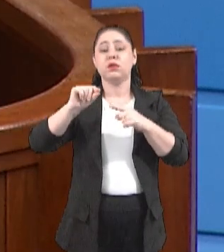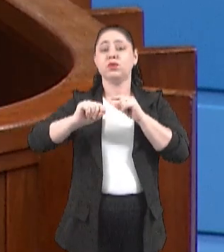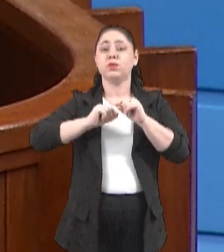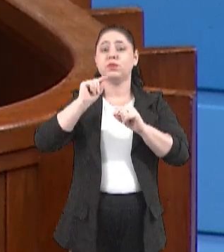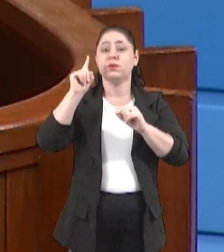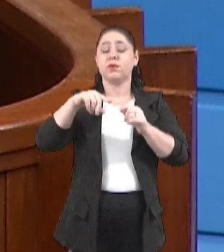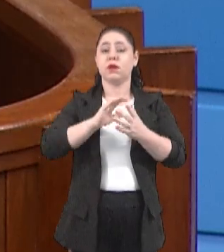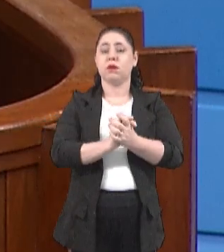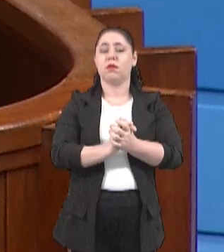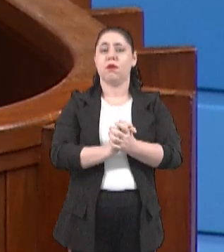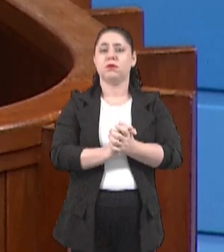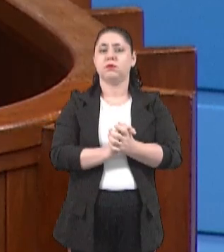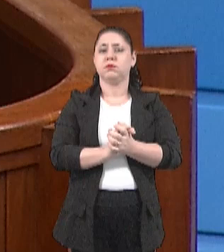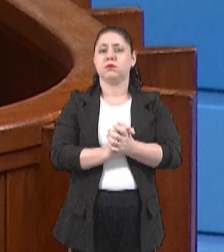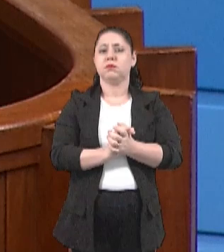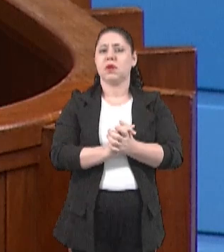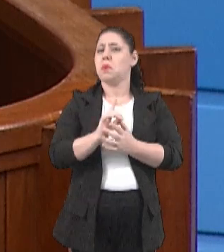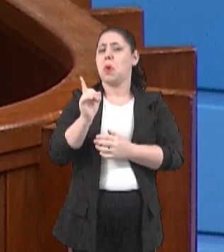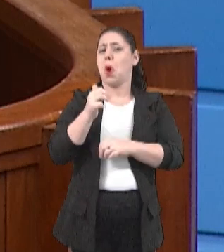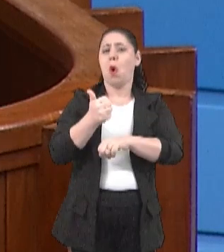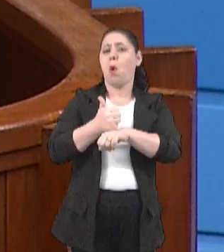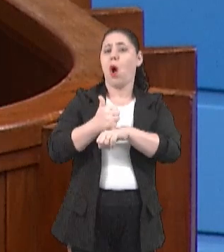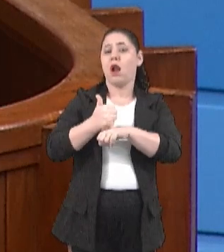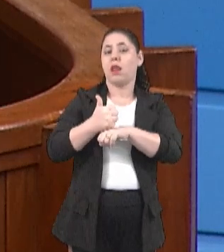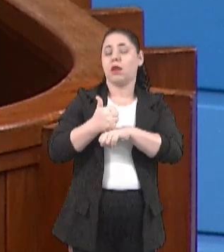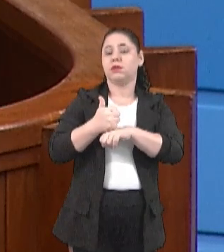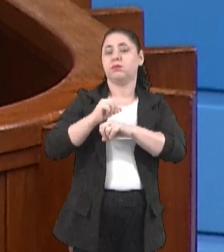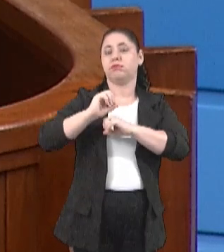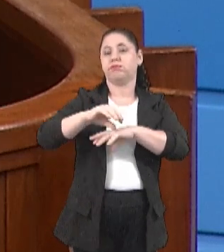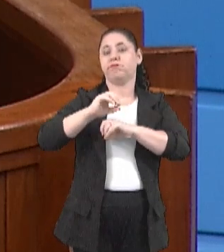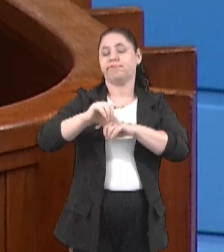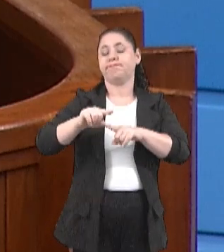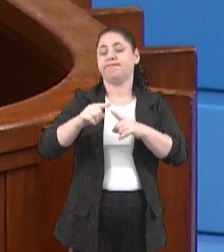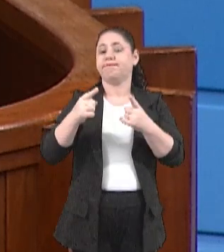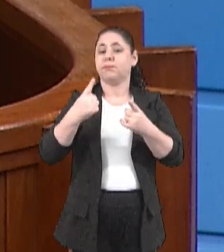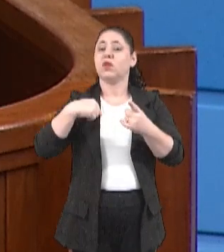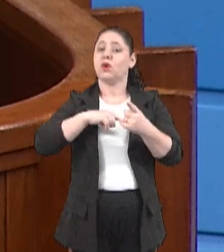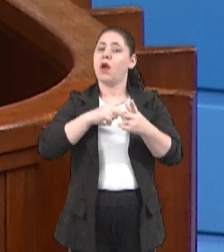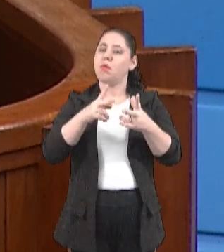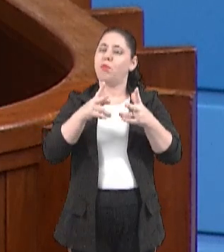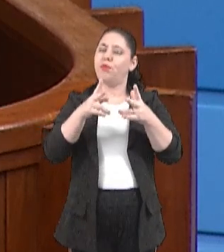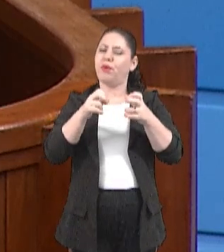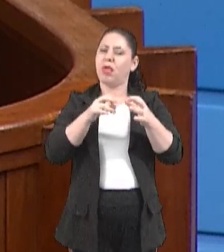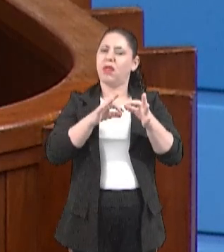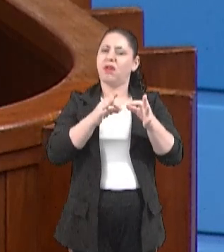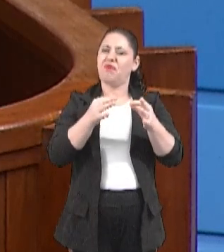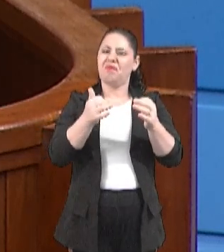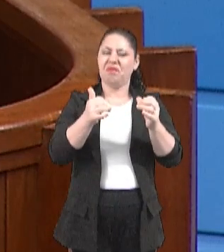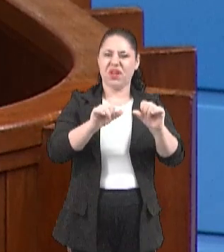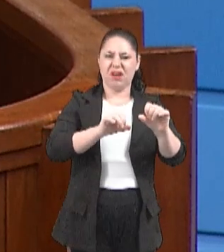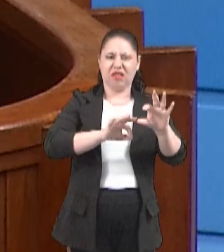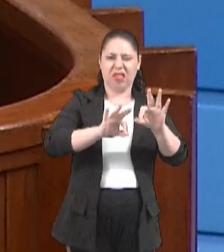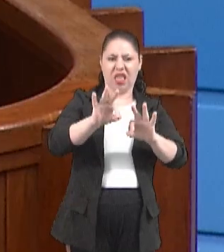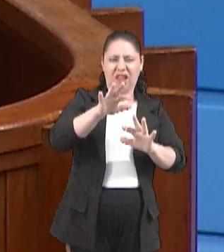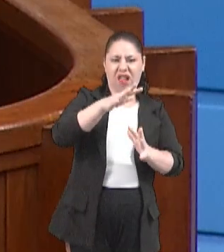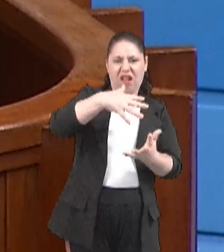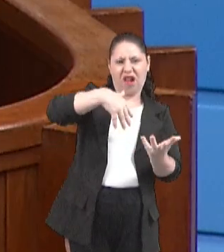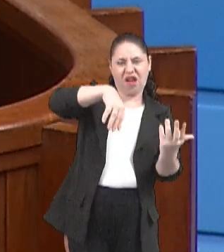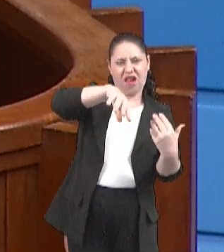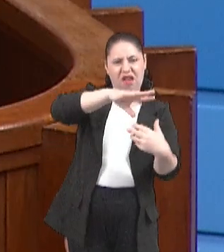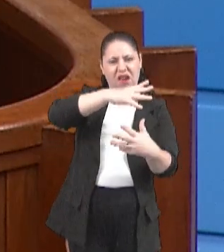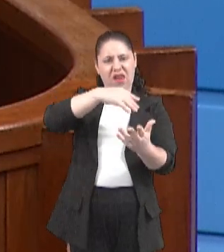disso não é a qualidade da educação. Inclusive, a gente percebe uma desorganização muito grande nesse